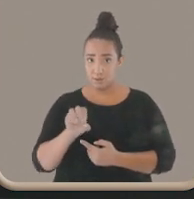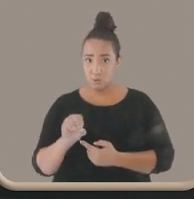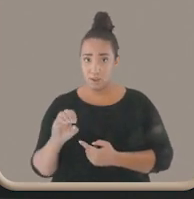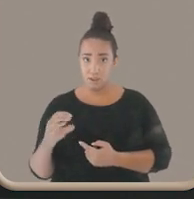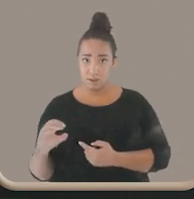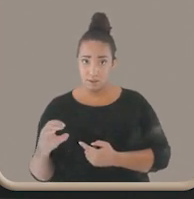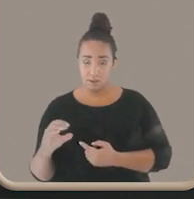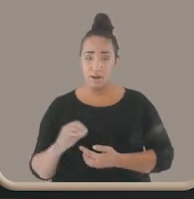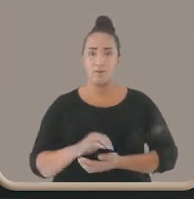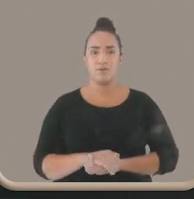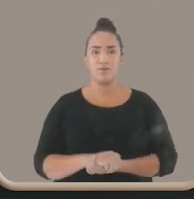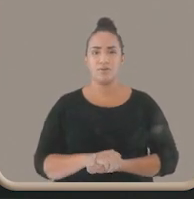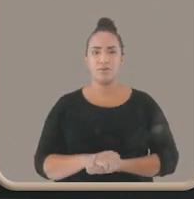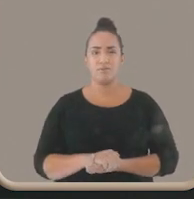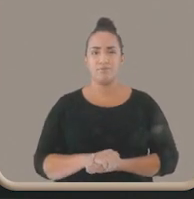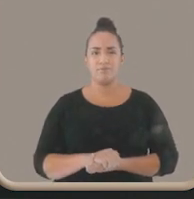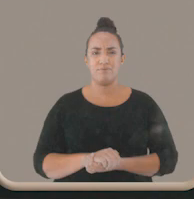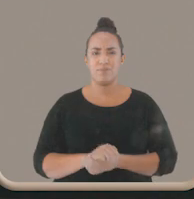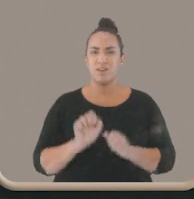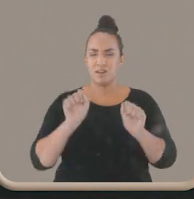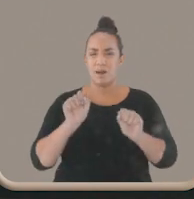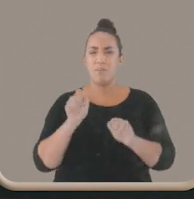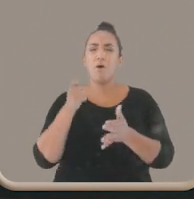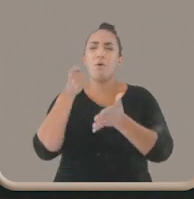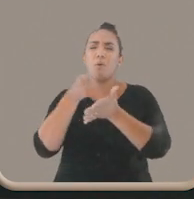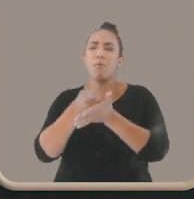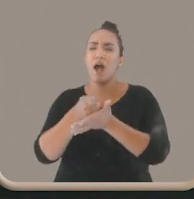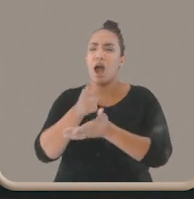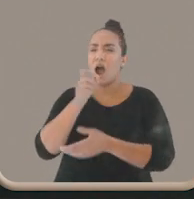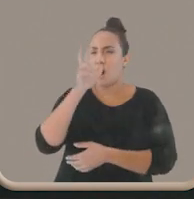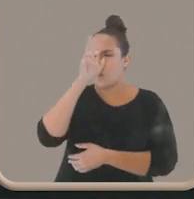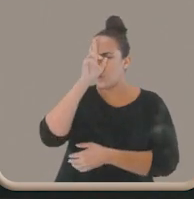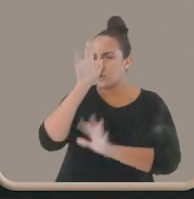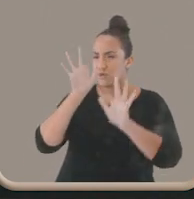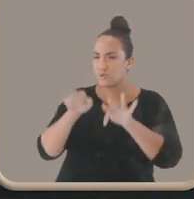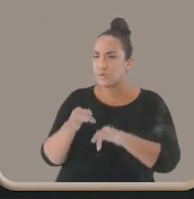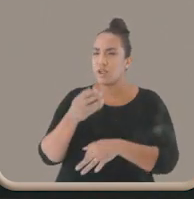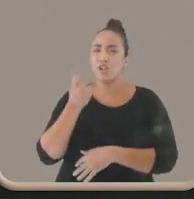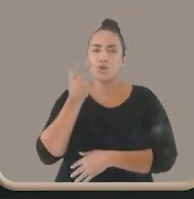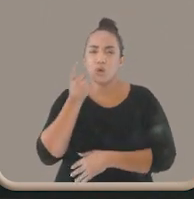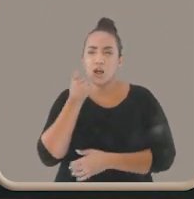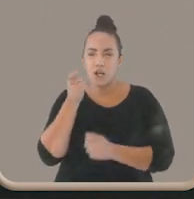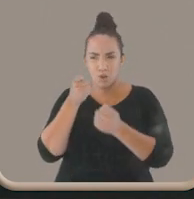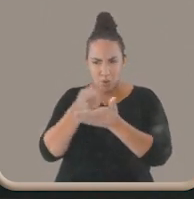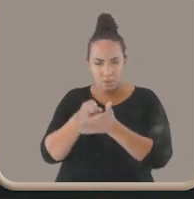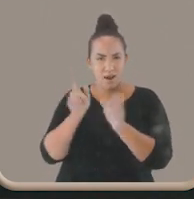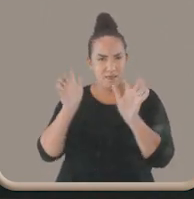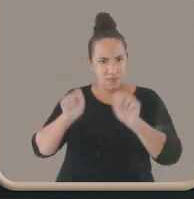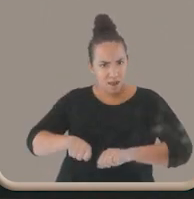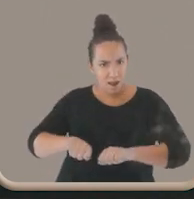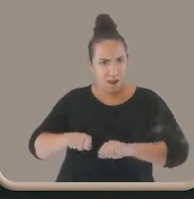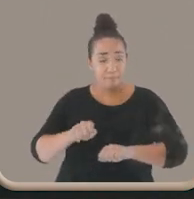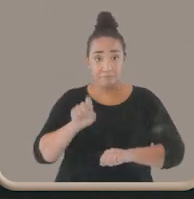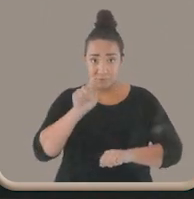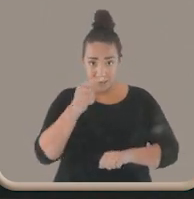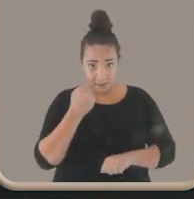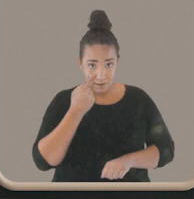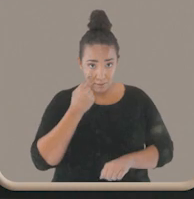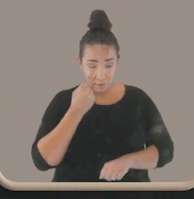R$3,50. Será que dá para comprar um chocolatinho para comer depois do almoço? Você observou que eu falei